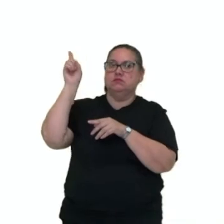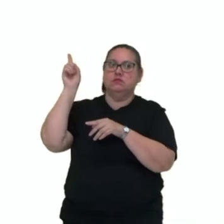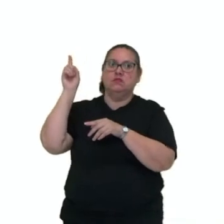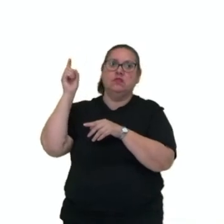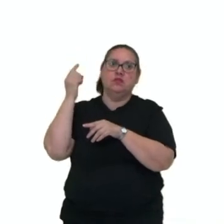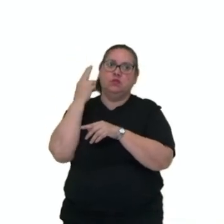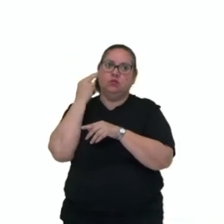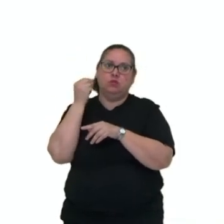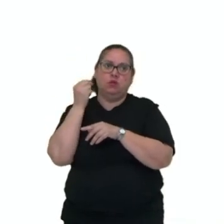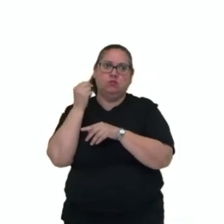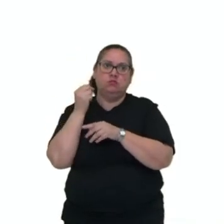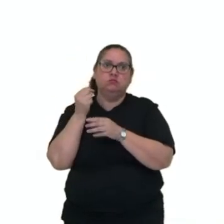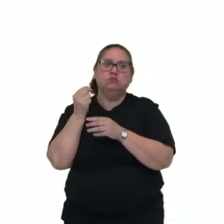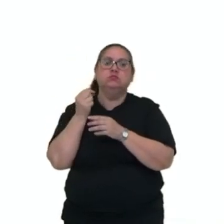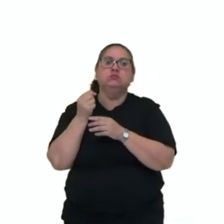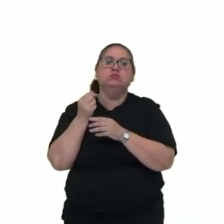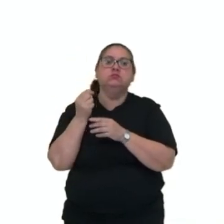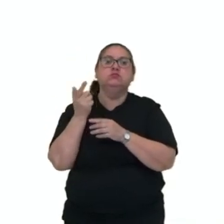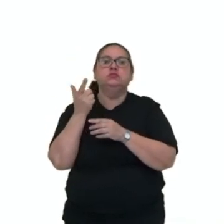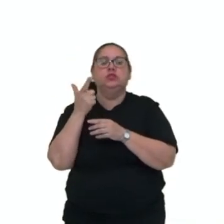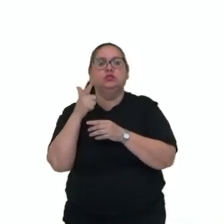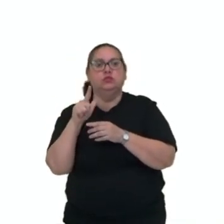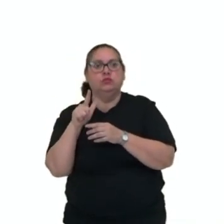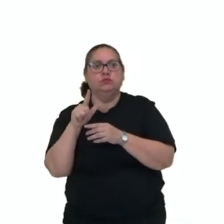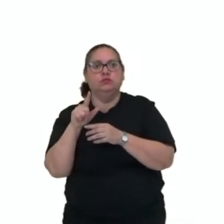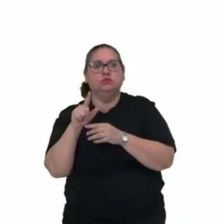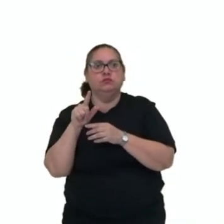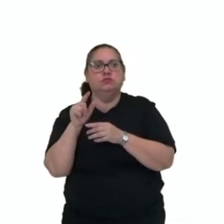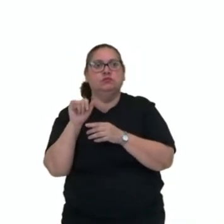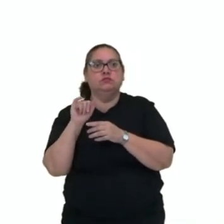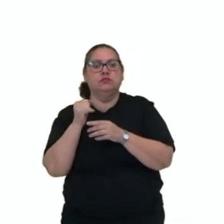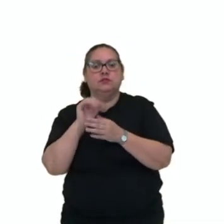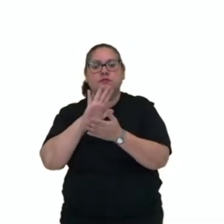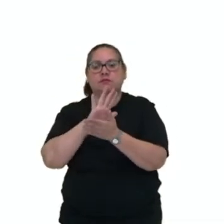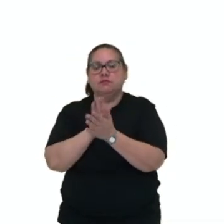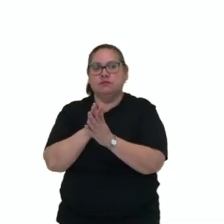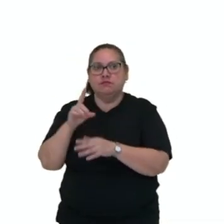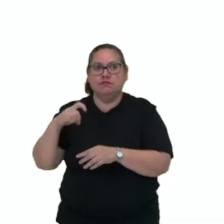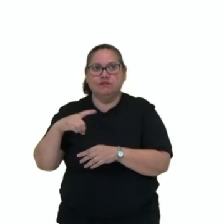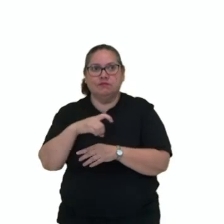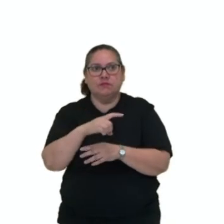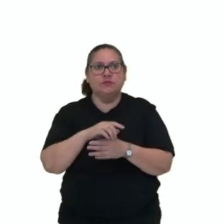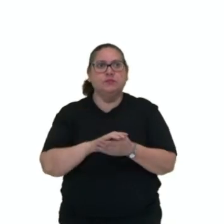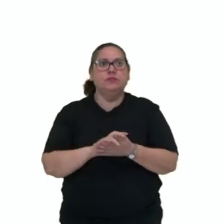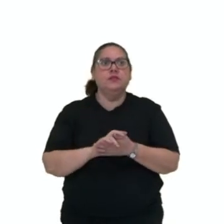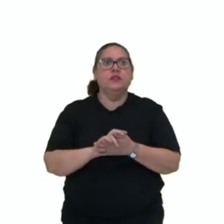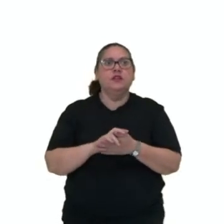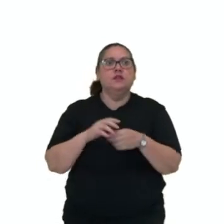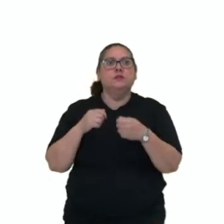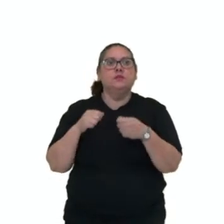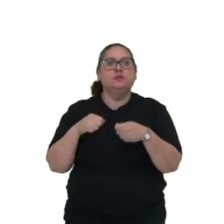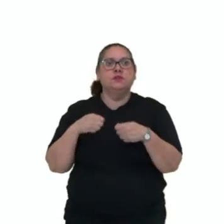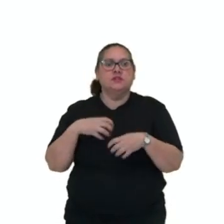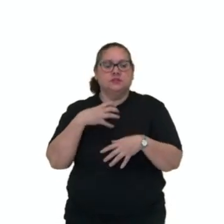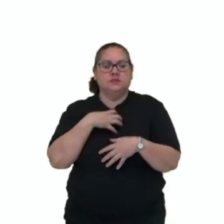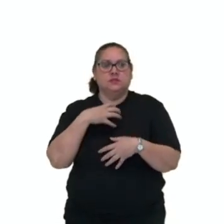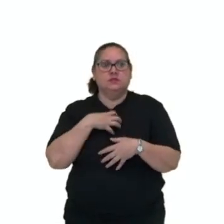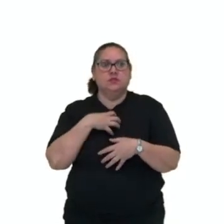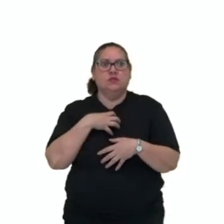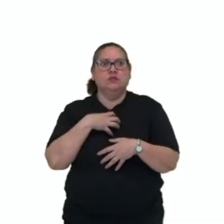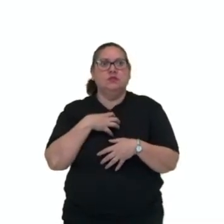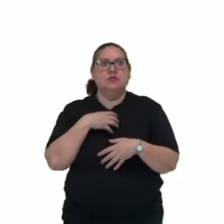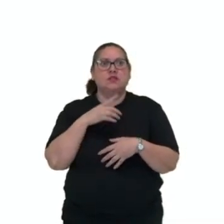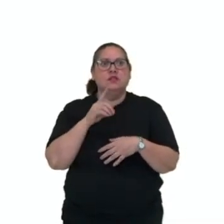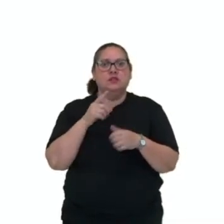normal. Novamente, a prevenção: eliminar as larvas do mosquito. Principais sintomas da